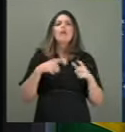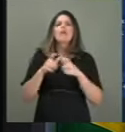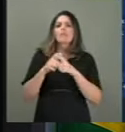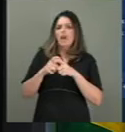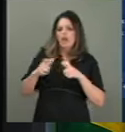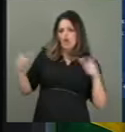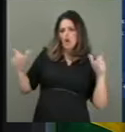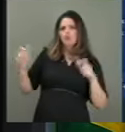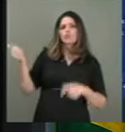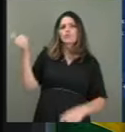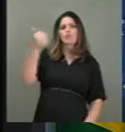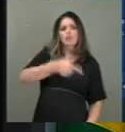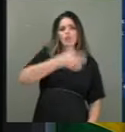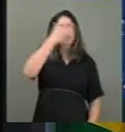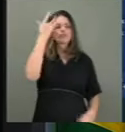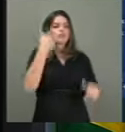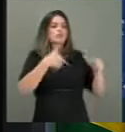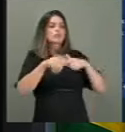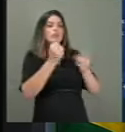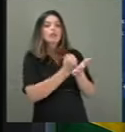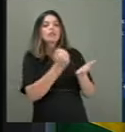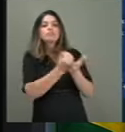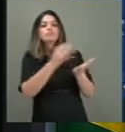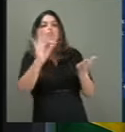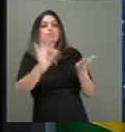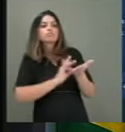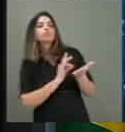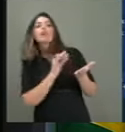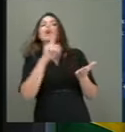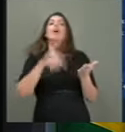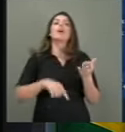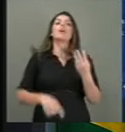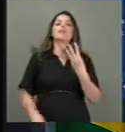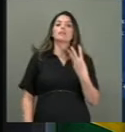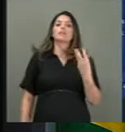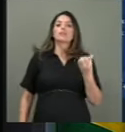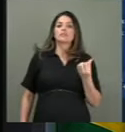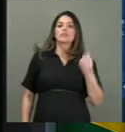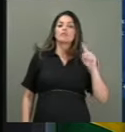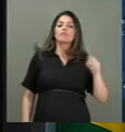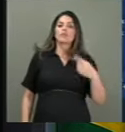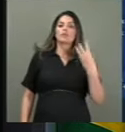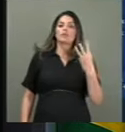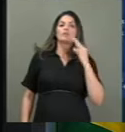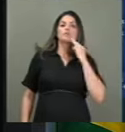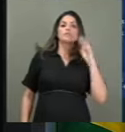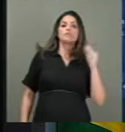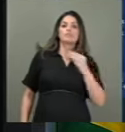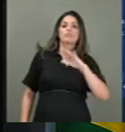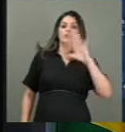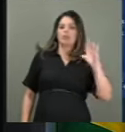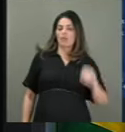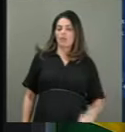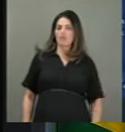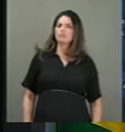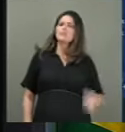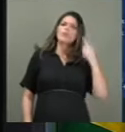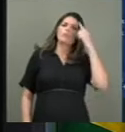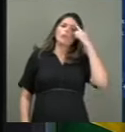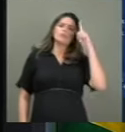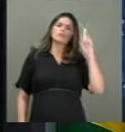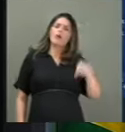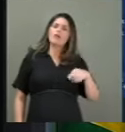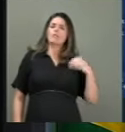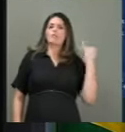do que os trabalhadores que estão com carteira assinada que são 36,3 milhões penso que é fundamental